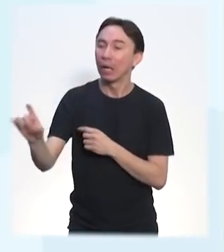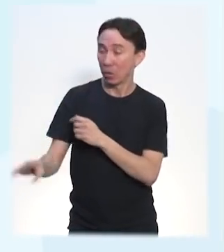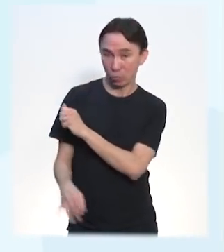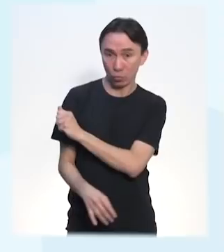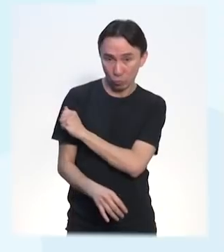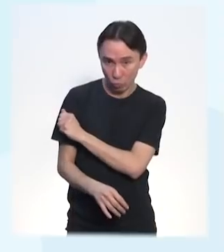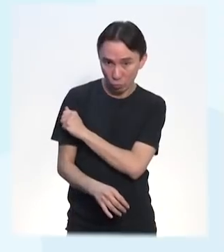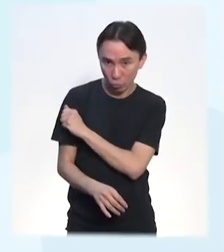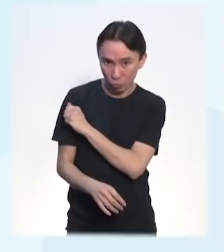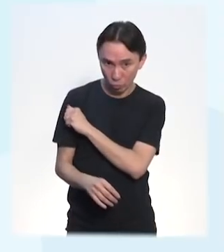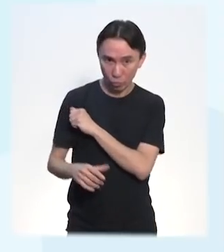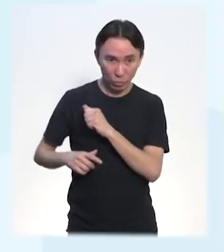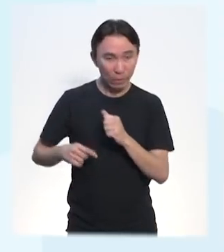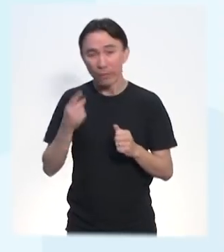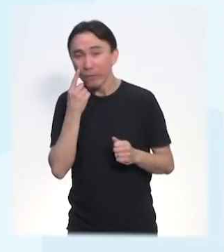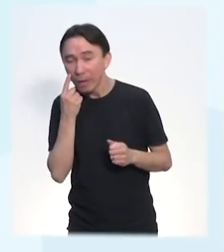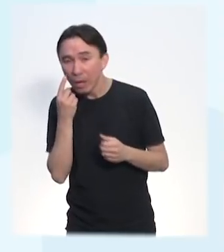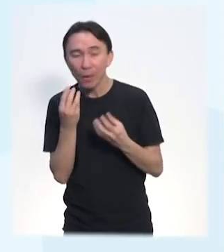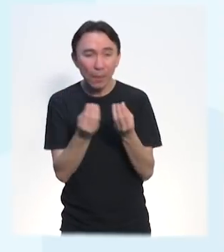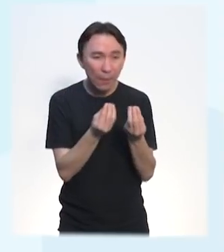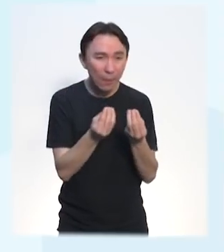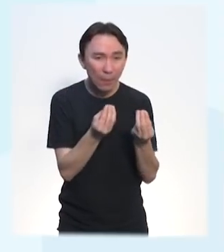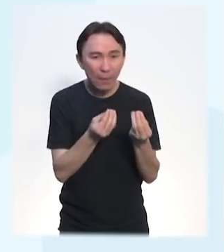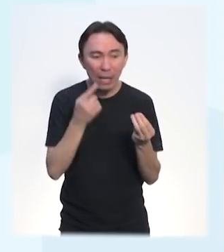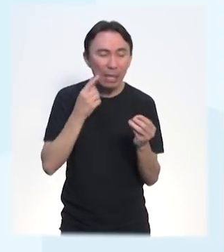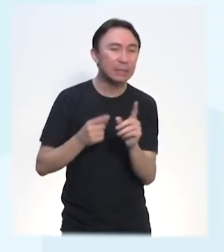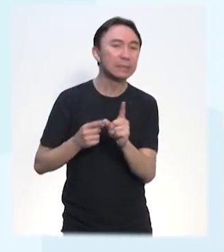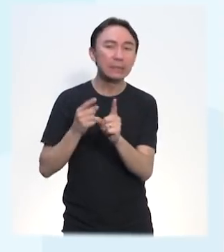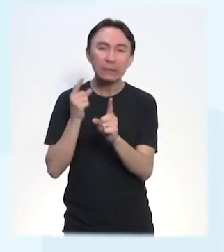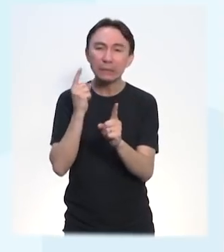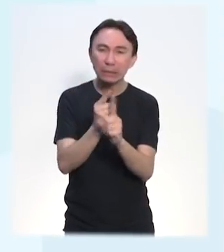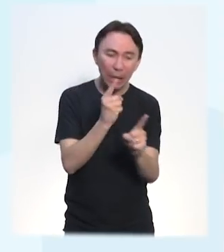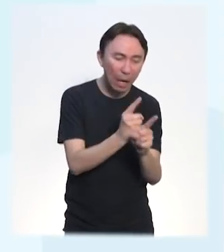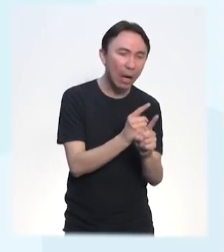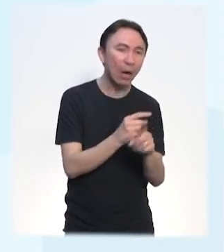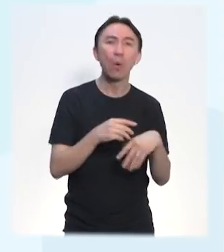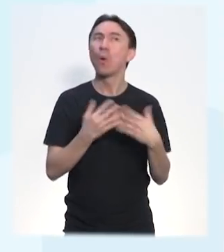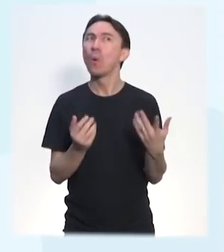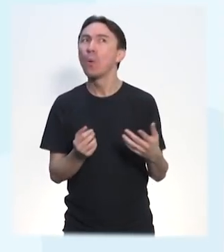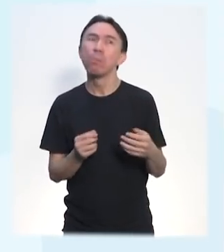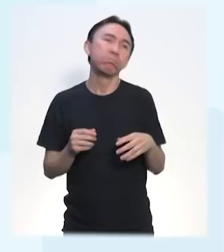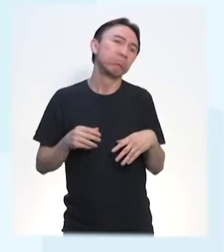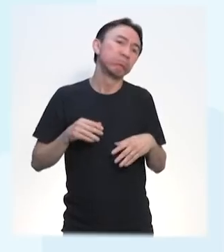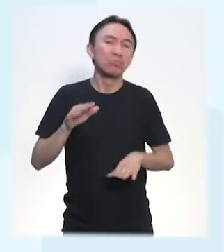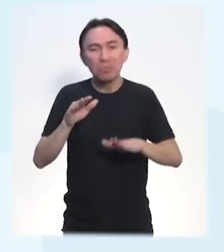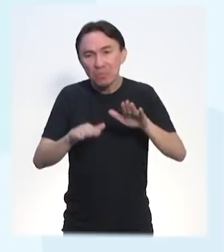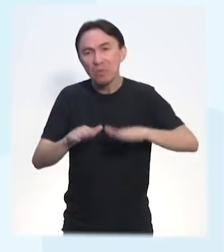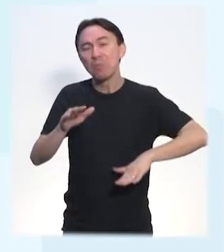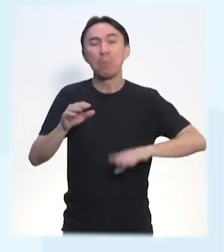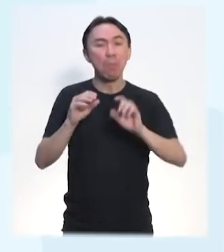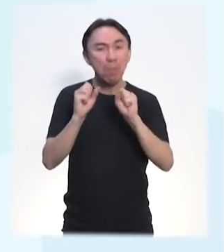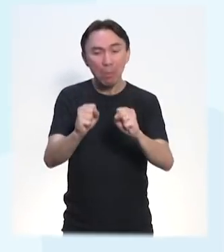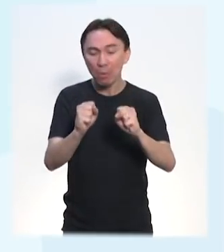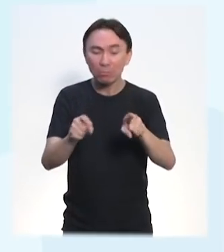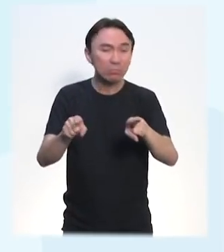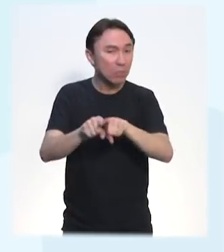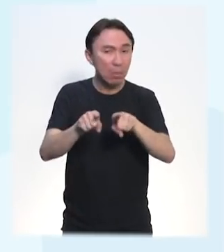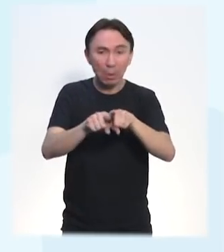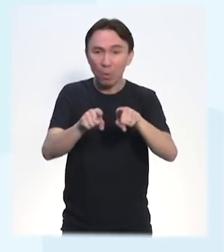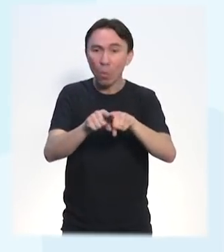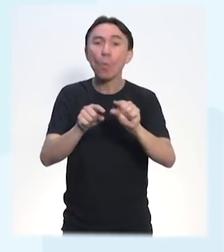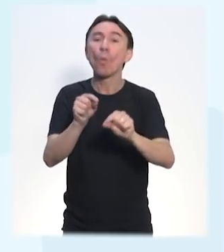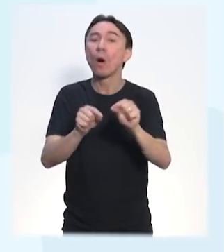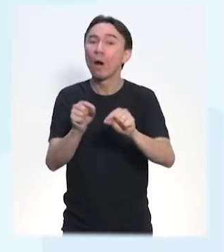contexto, deverá identificar ou construir dentro de casa, né, pode acontecer, de tentar fazer uma atividade ou